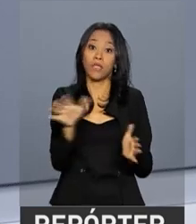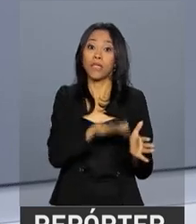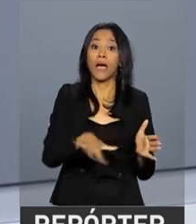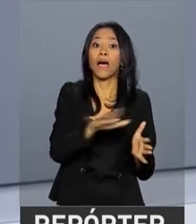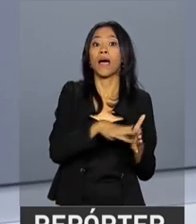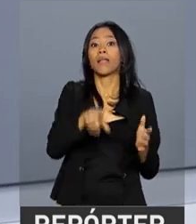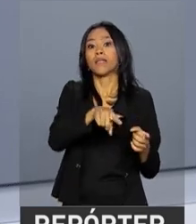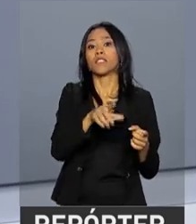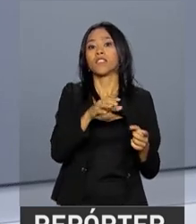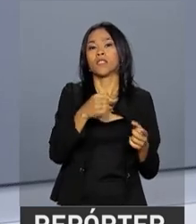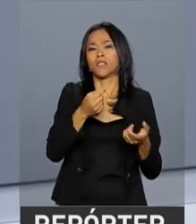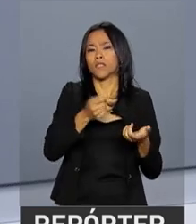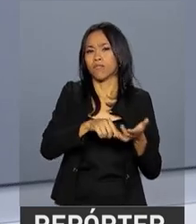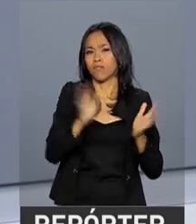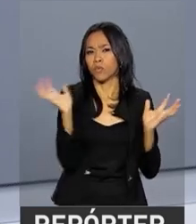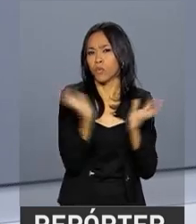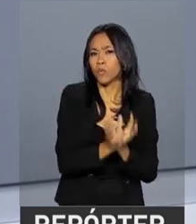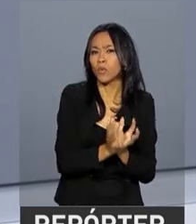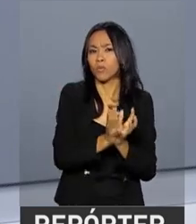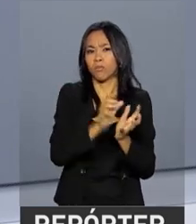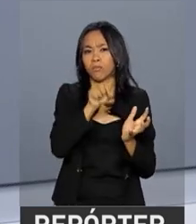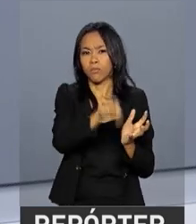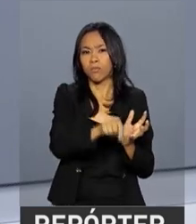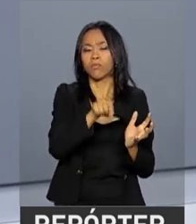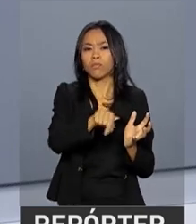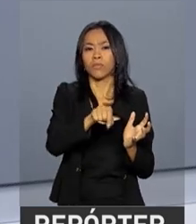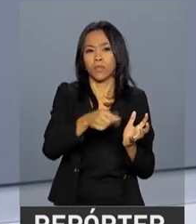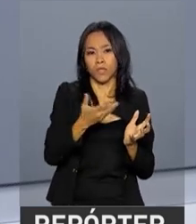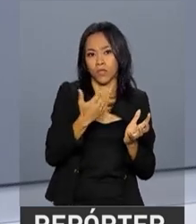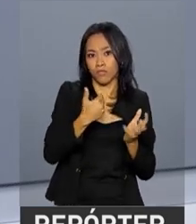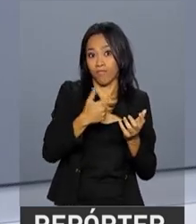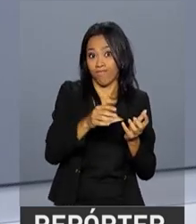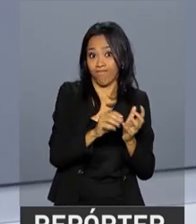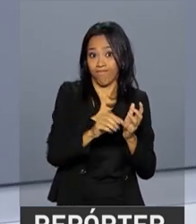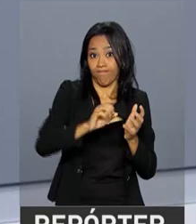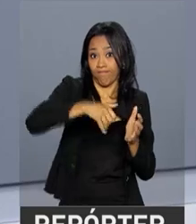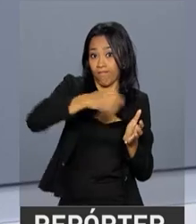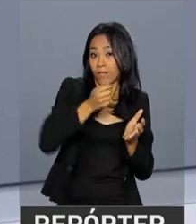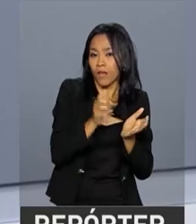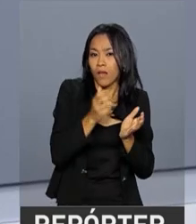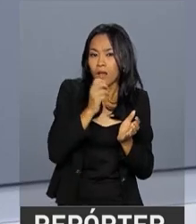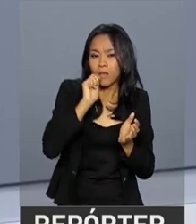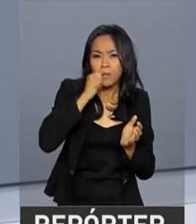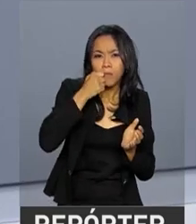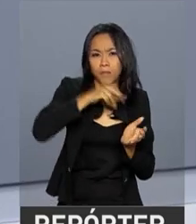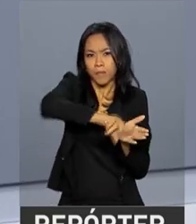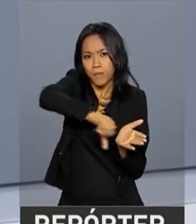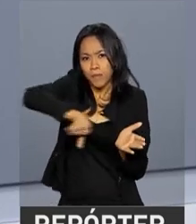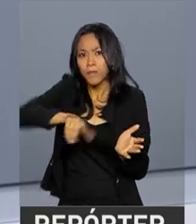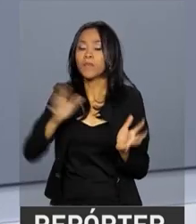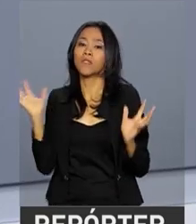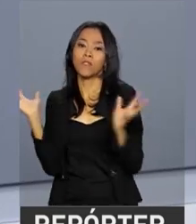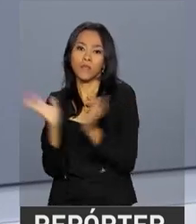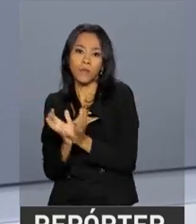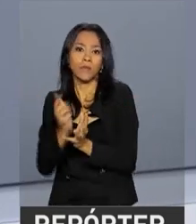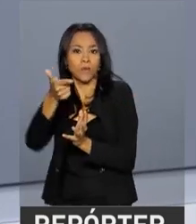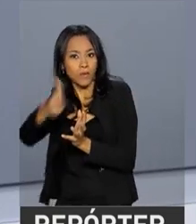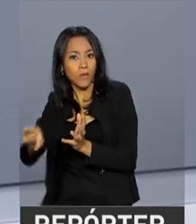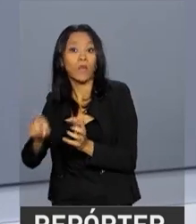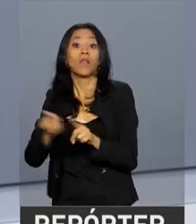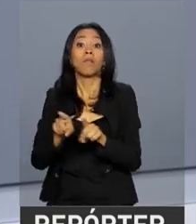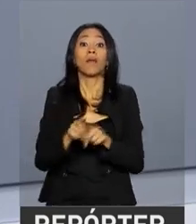leguminosas e oleaginosas totalizando mais de 226 milhões de toneladas o resultado é 6%